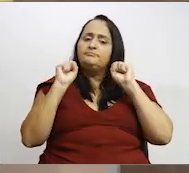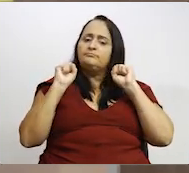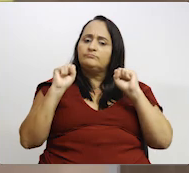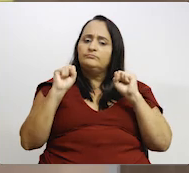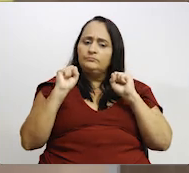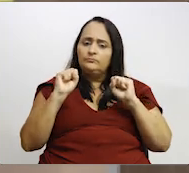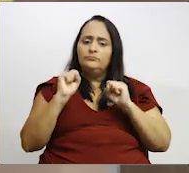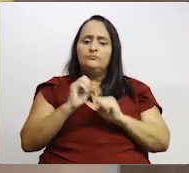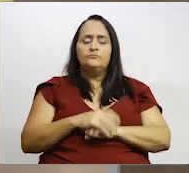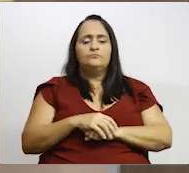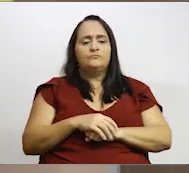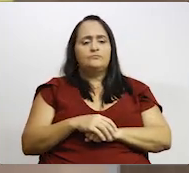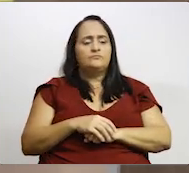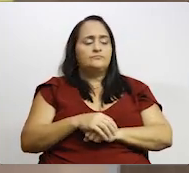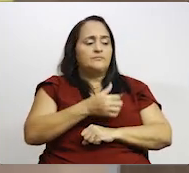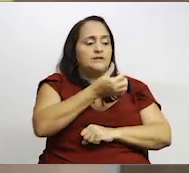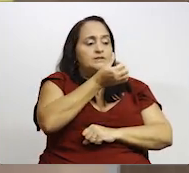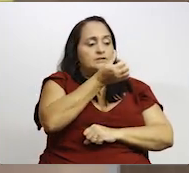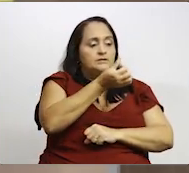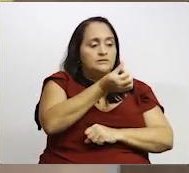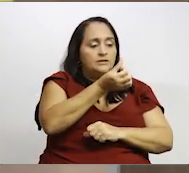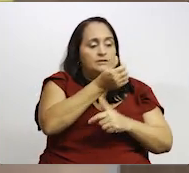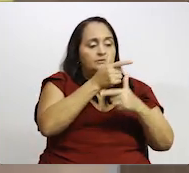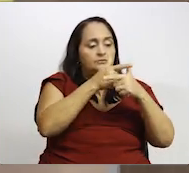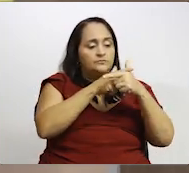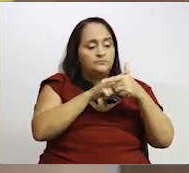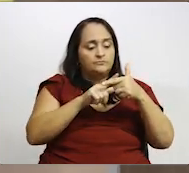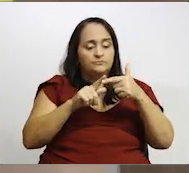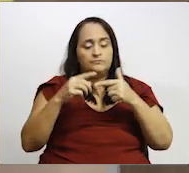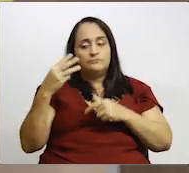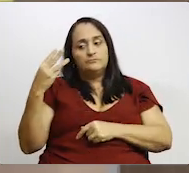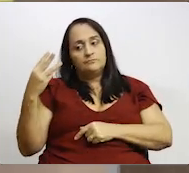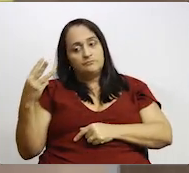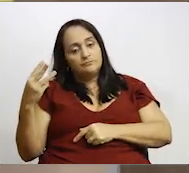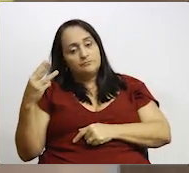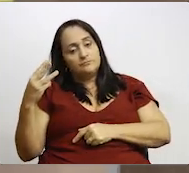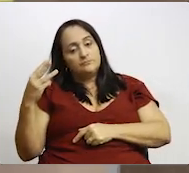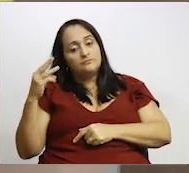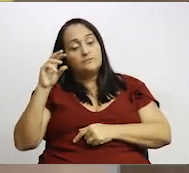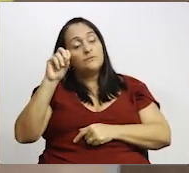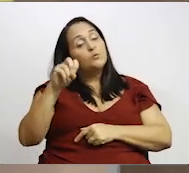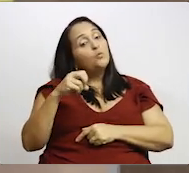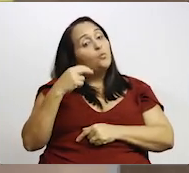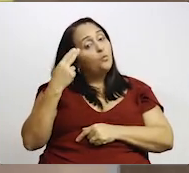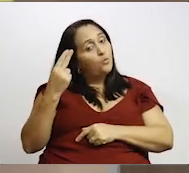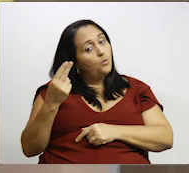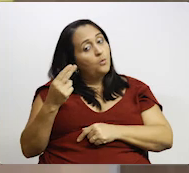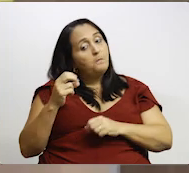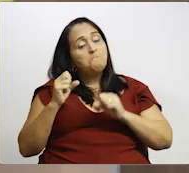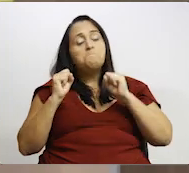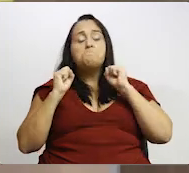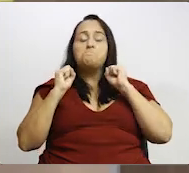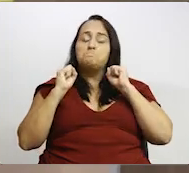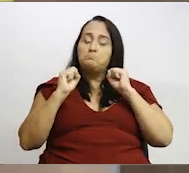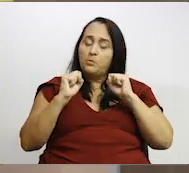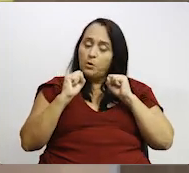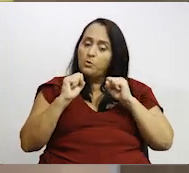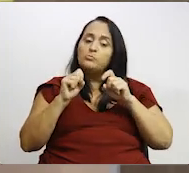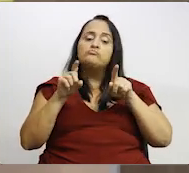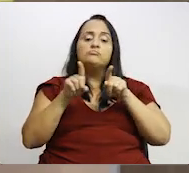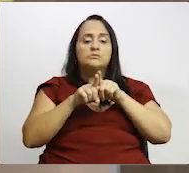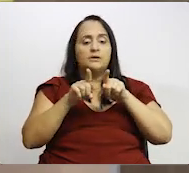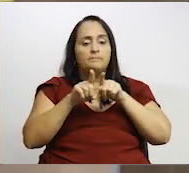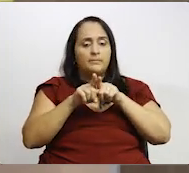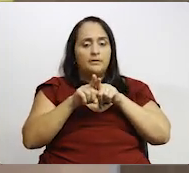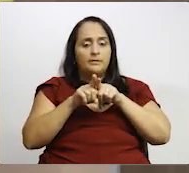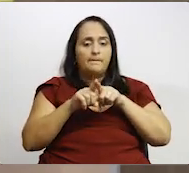fração. Eu posso representar através dessa conta 6 dividido por 3, ou eu posso também representar como